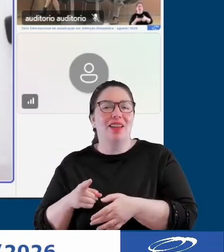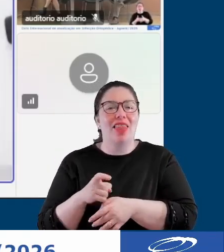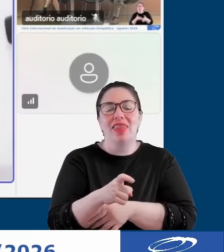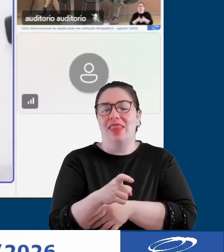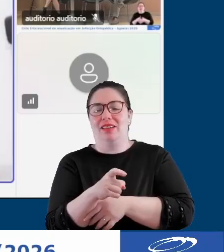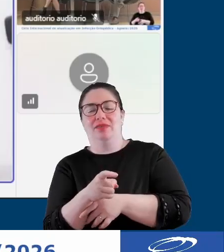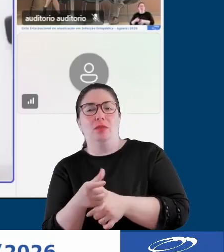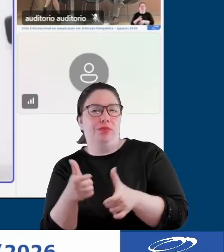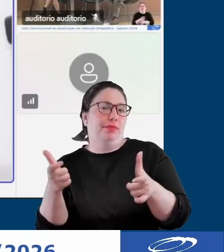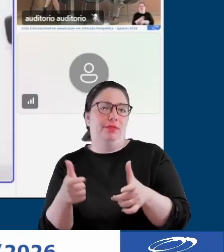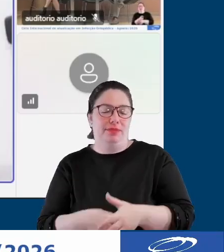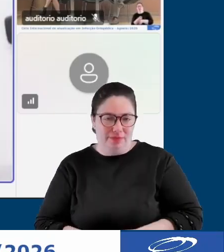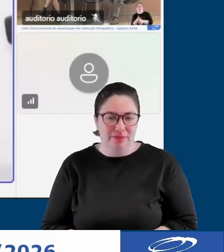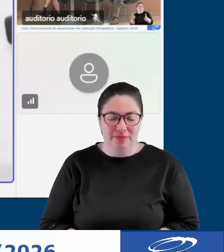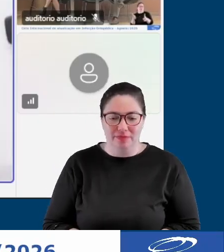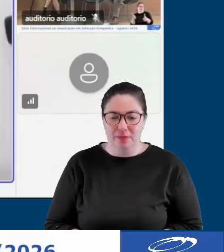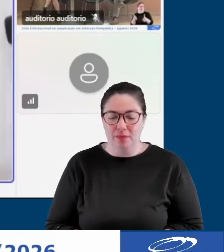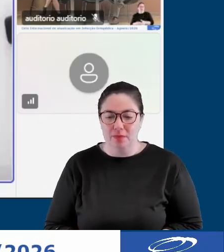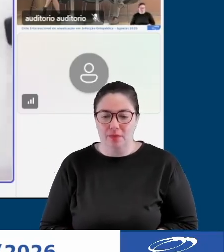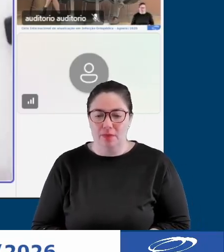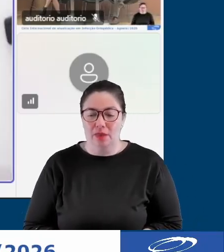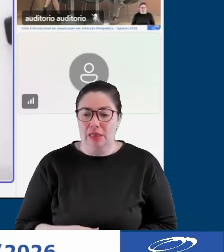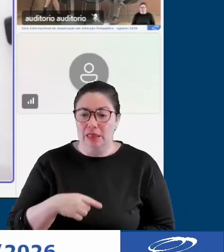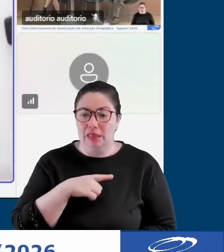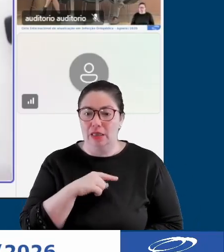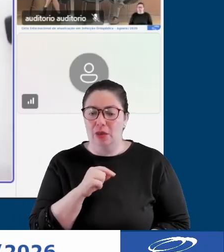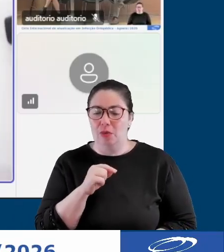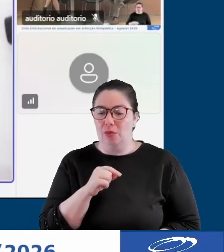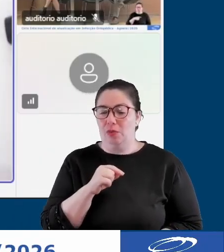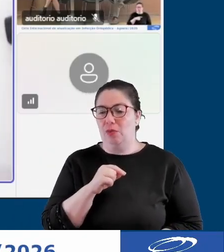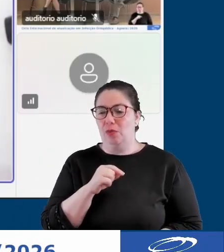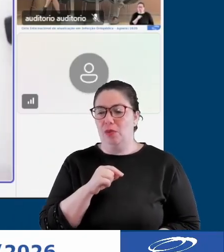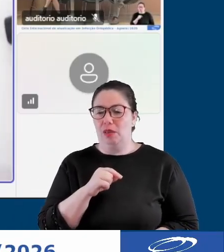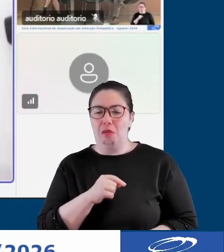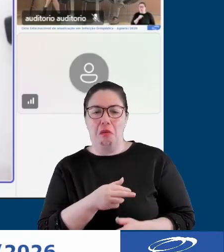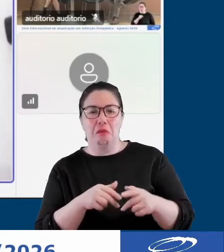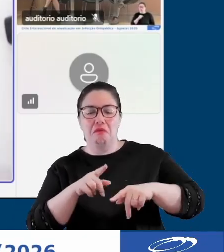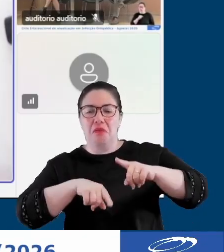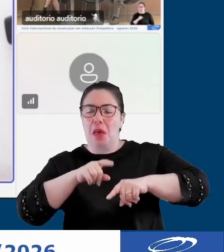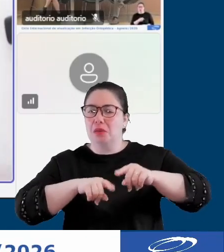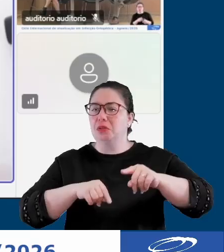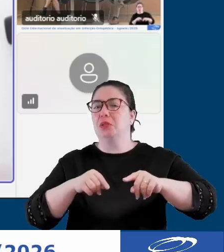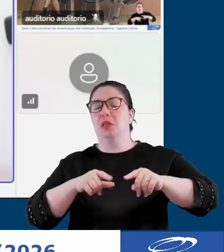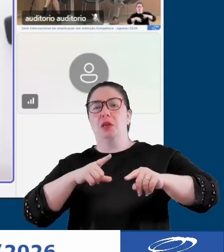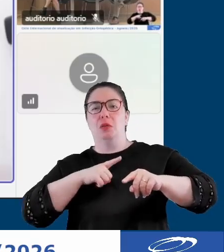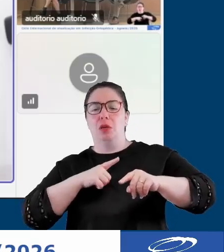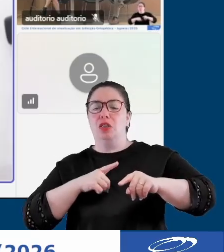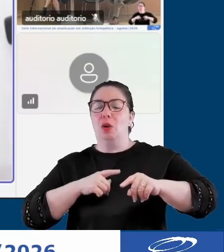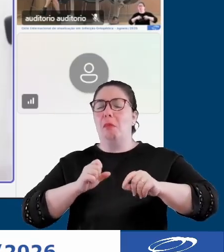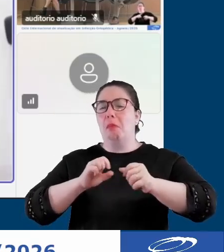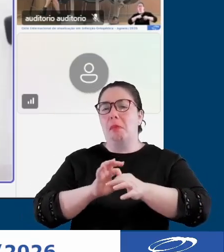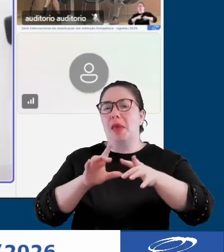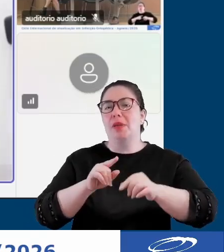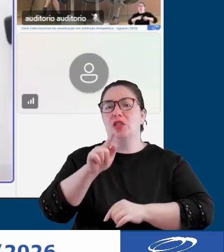bactérias. Existem alguns modelos que tentam colocar também gentamicina, né? E é o que eu tenho